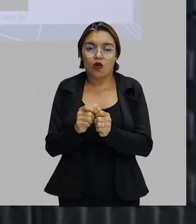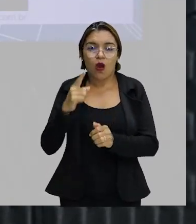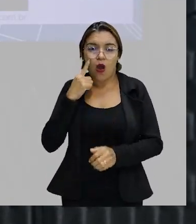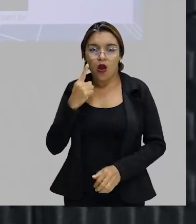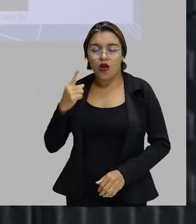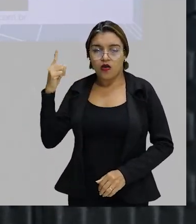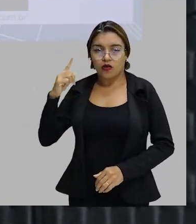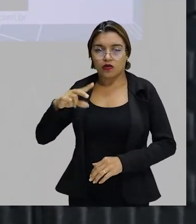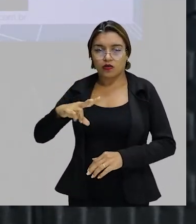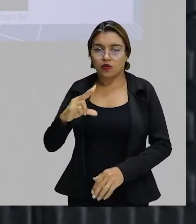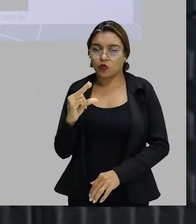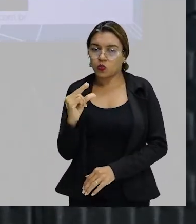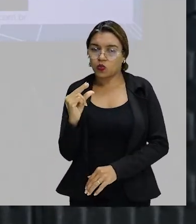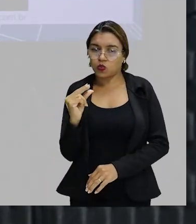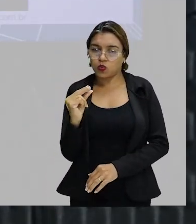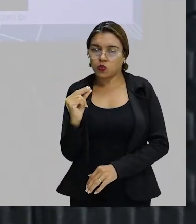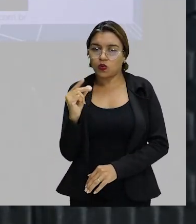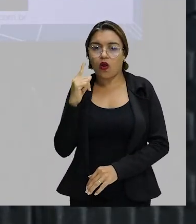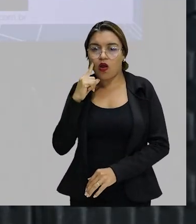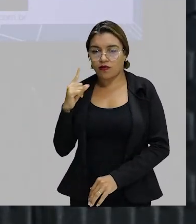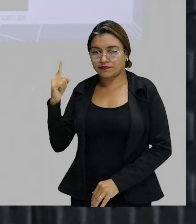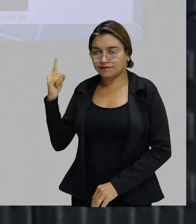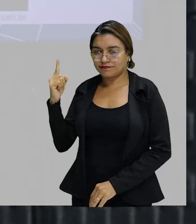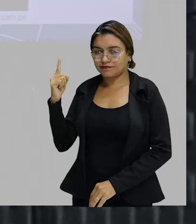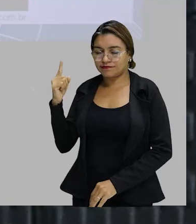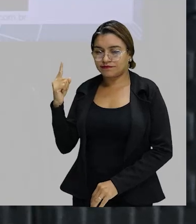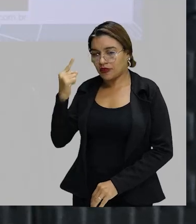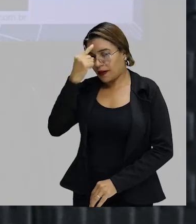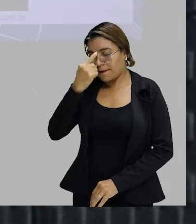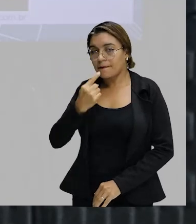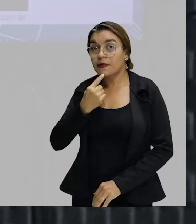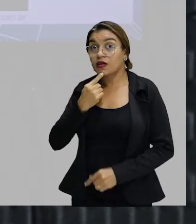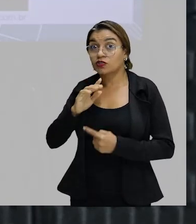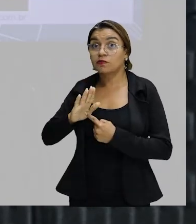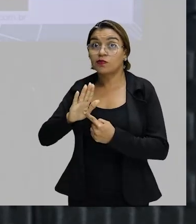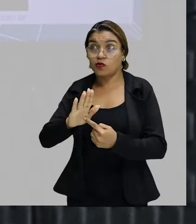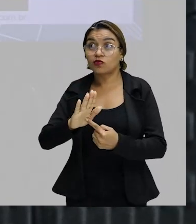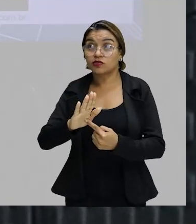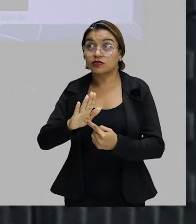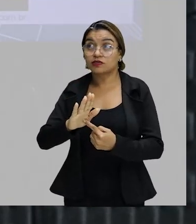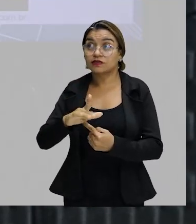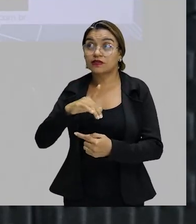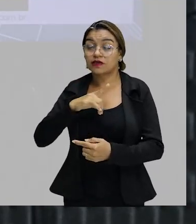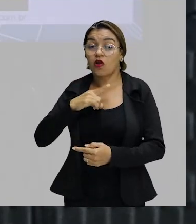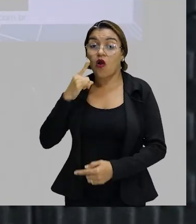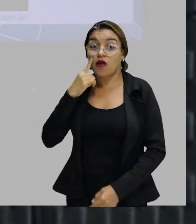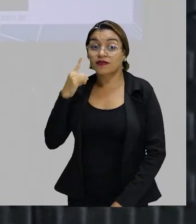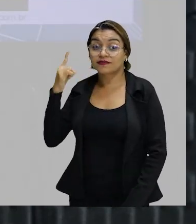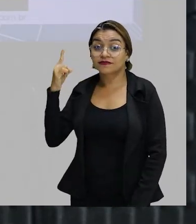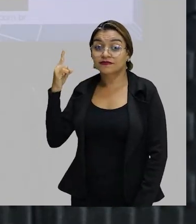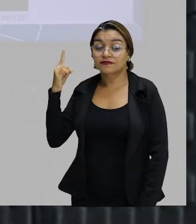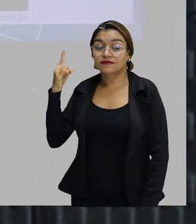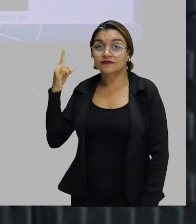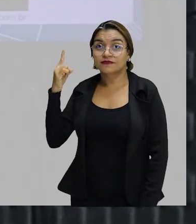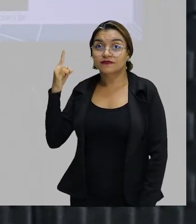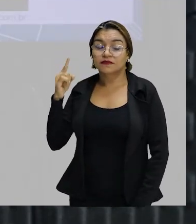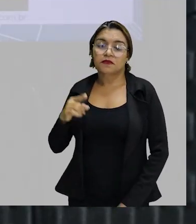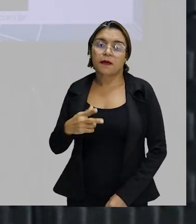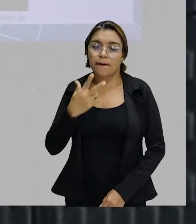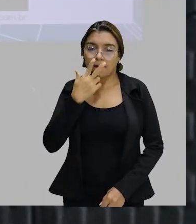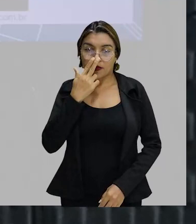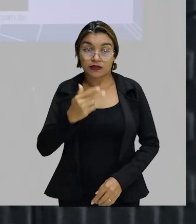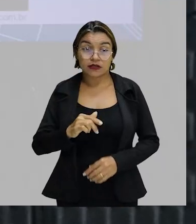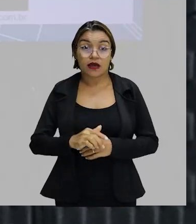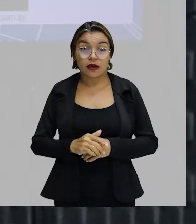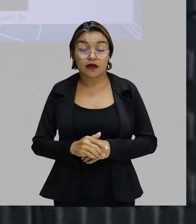encolhidinho fazendo uma bolinha tá aqui a imagem ó mostra a imagem mas eu gosto de trazer uma imagem real isso aqui é um salto